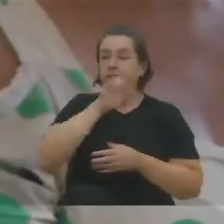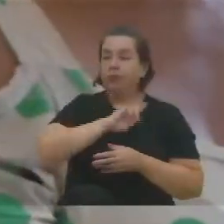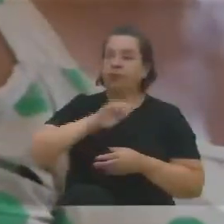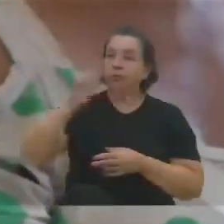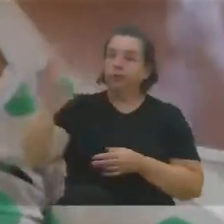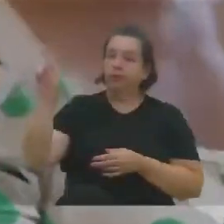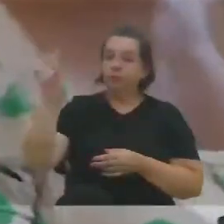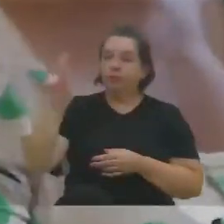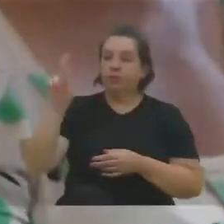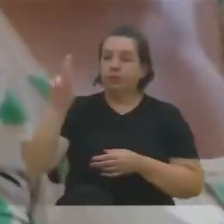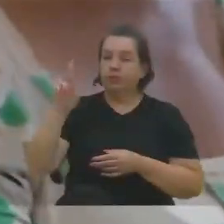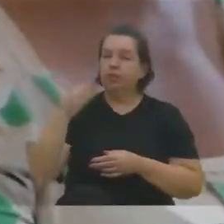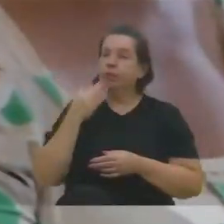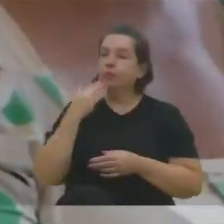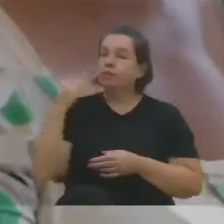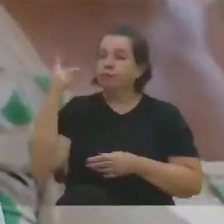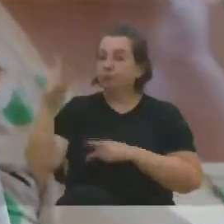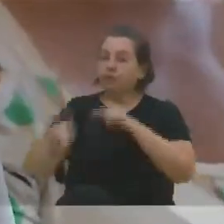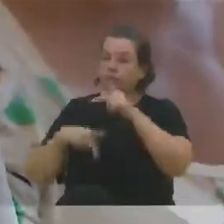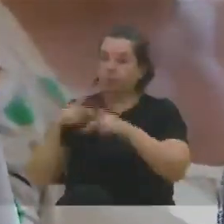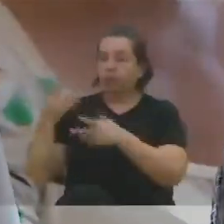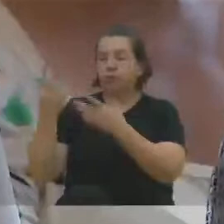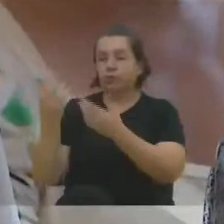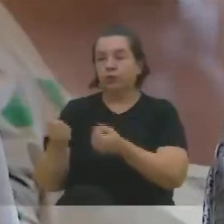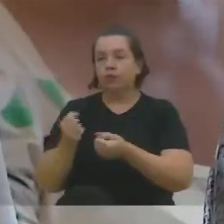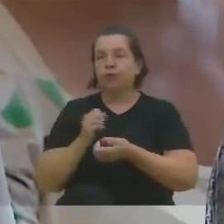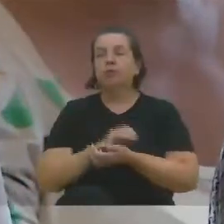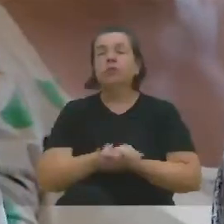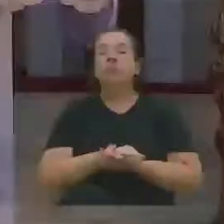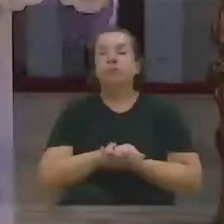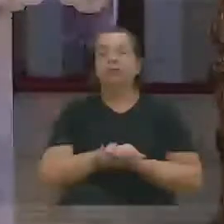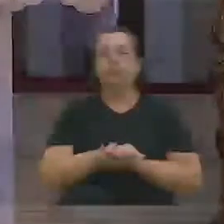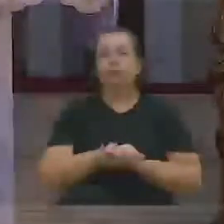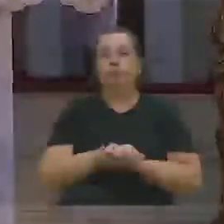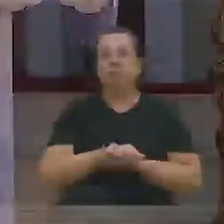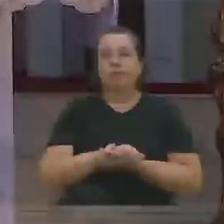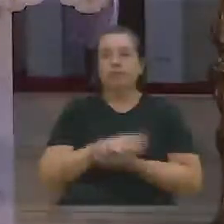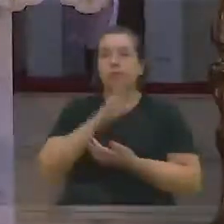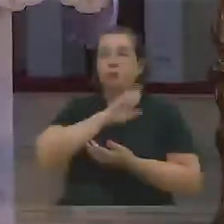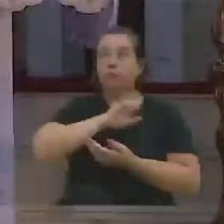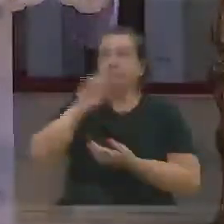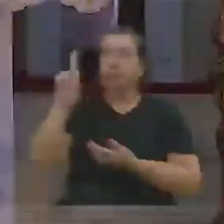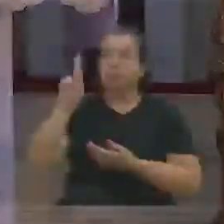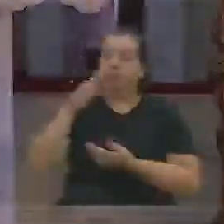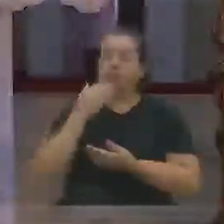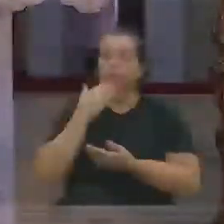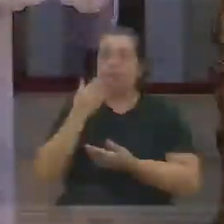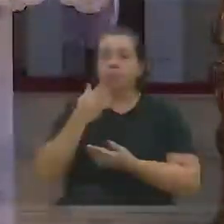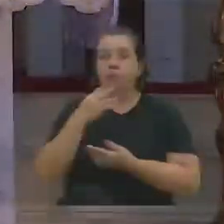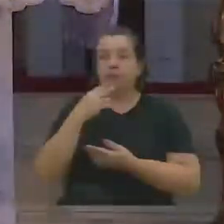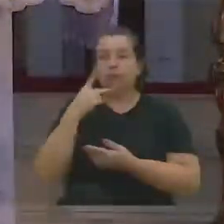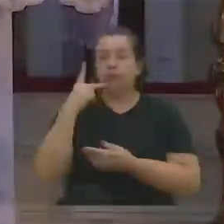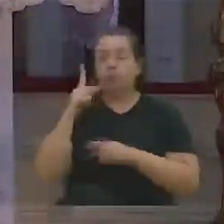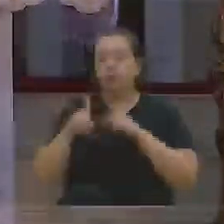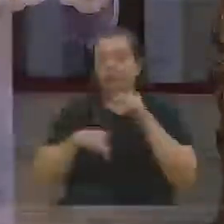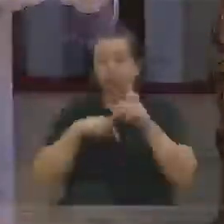Senhor, ouvi o clamor de vosso povo. Acolha, Senhor, as preces que hoje nós vos